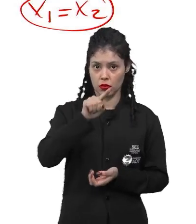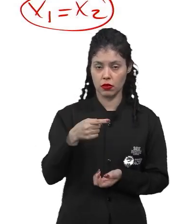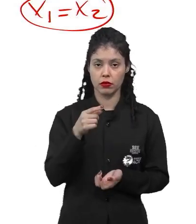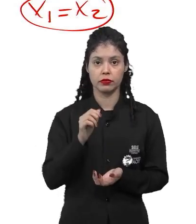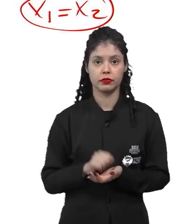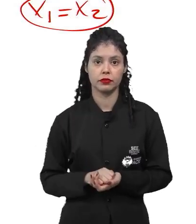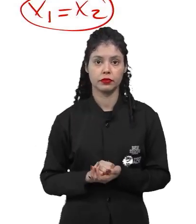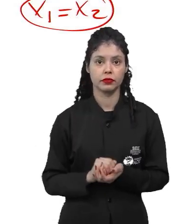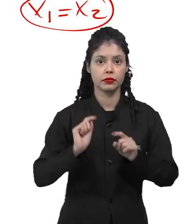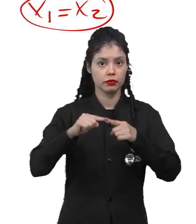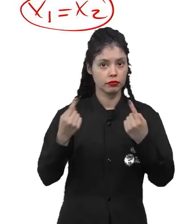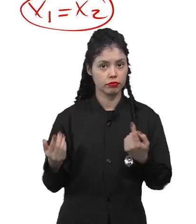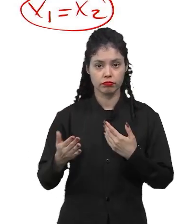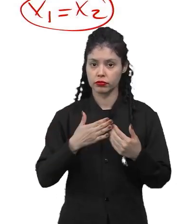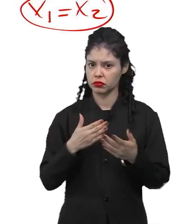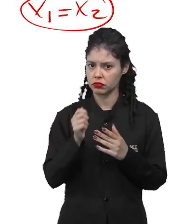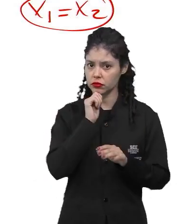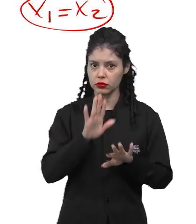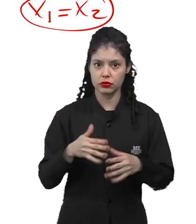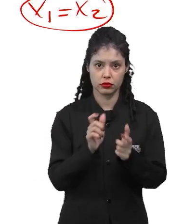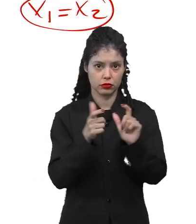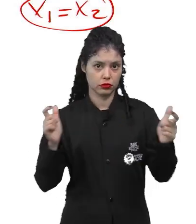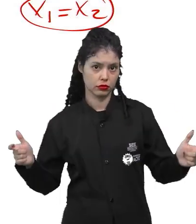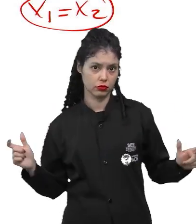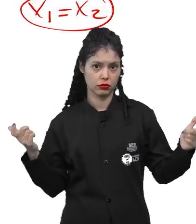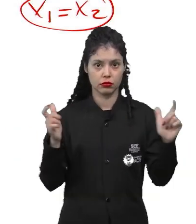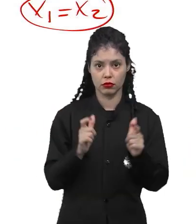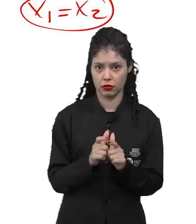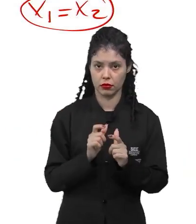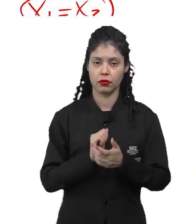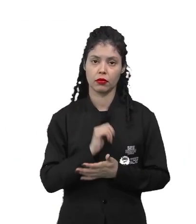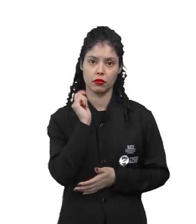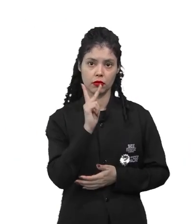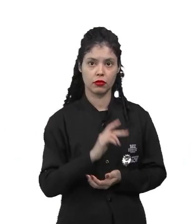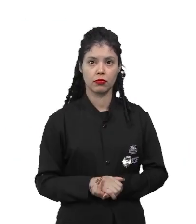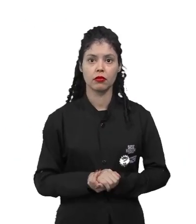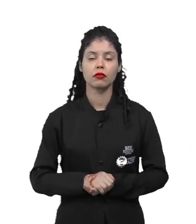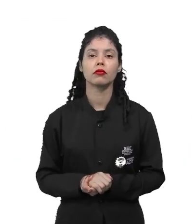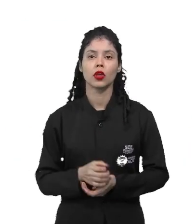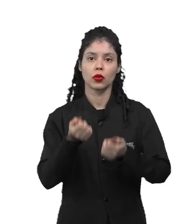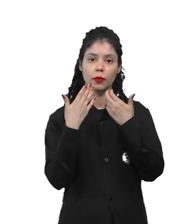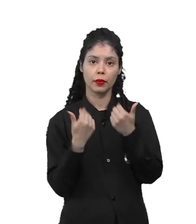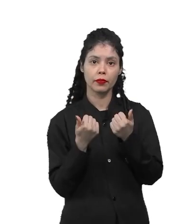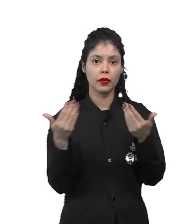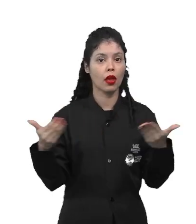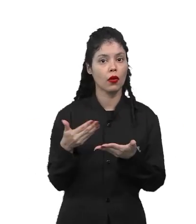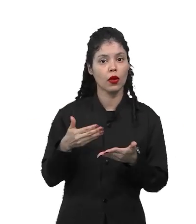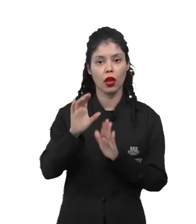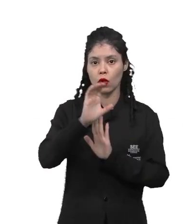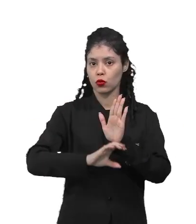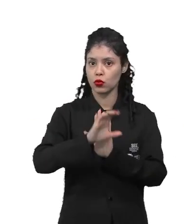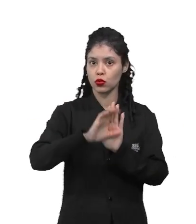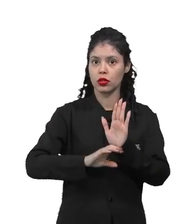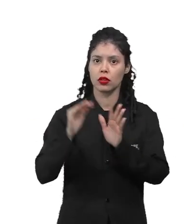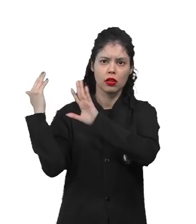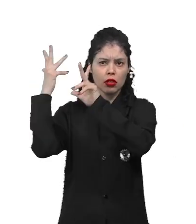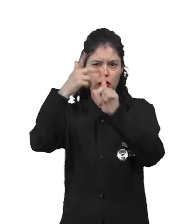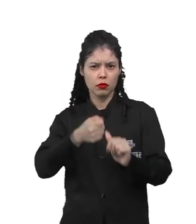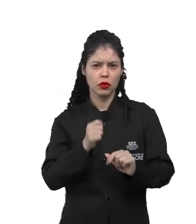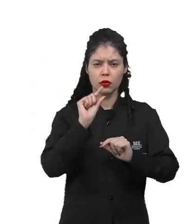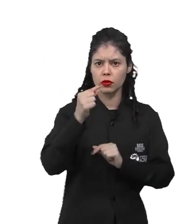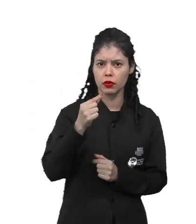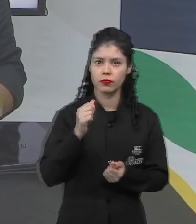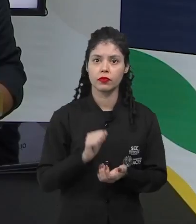duas linhas. Não importa se a função é crescente ou decrescente, tá bom? Bem, a gente já conseguiu definir aqui, vamos relembrar um pouco,